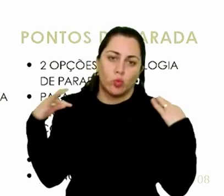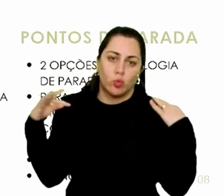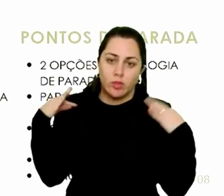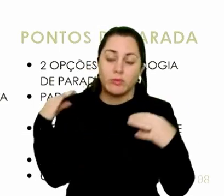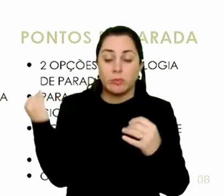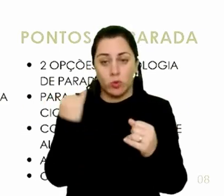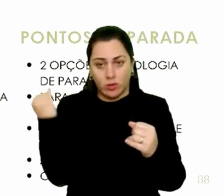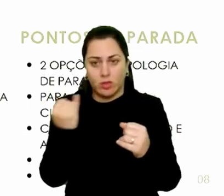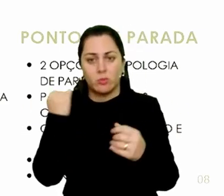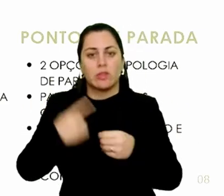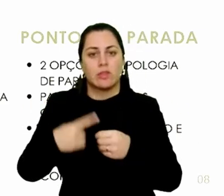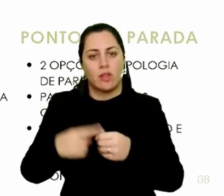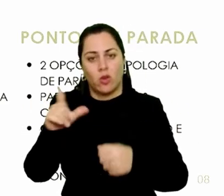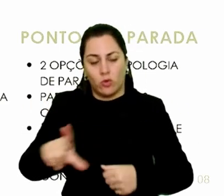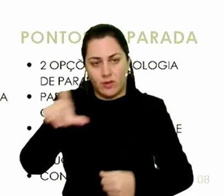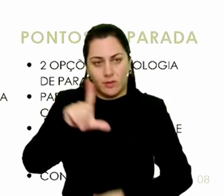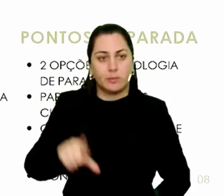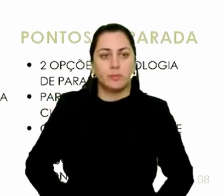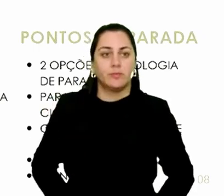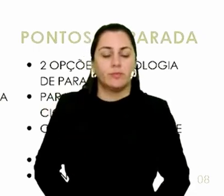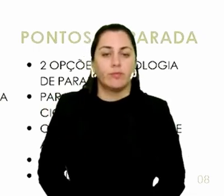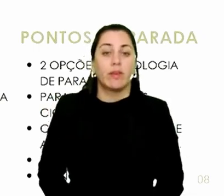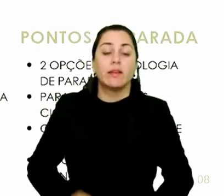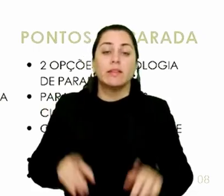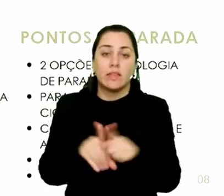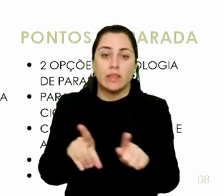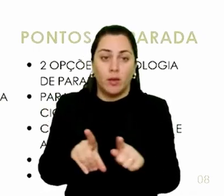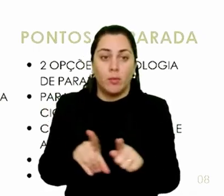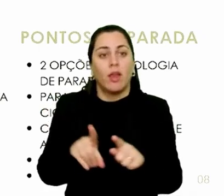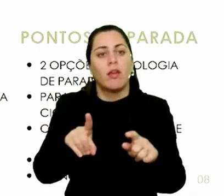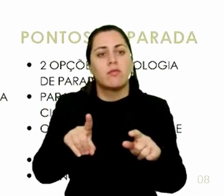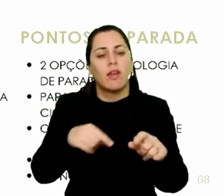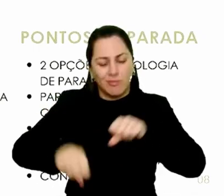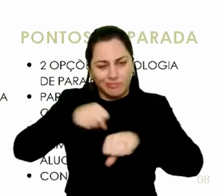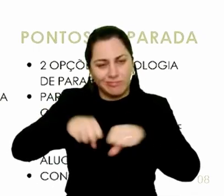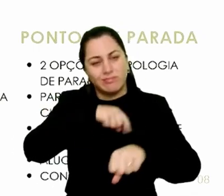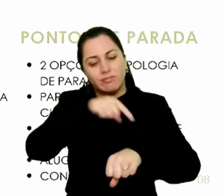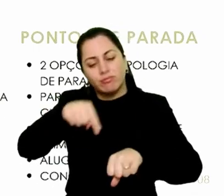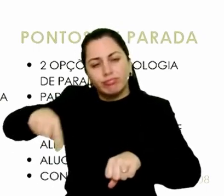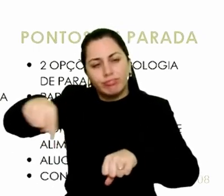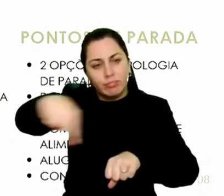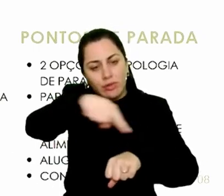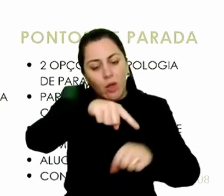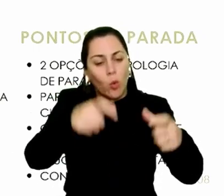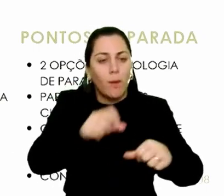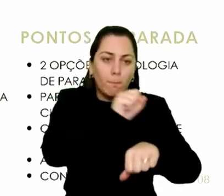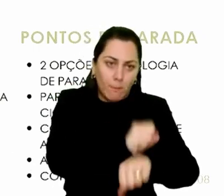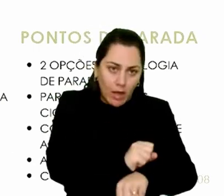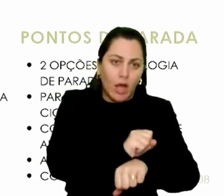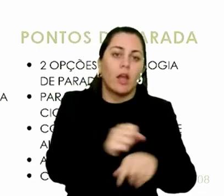muito importante para a cidade de Londrina. E, além disso, esse circuito ele conta com alguns pontos de parada ao redor